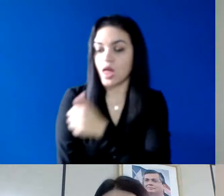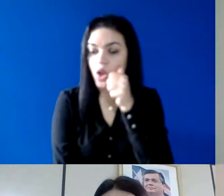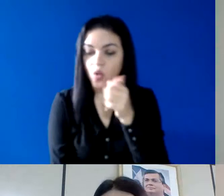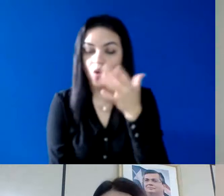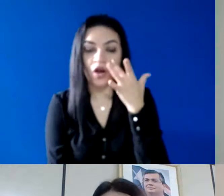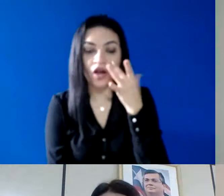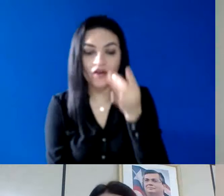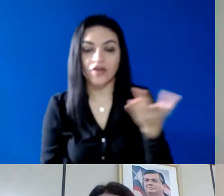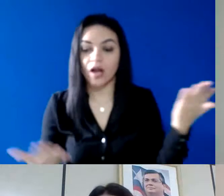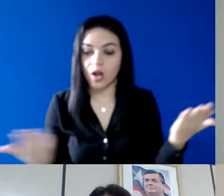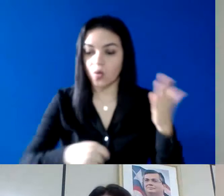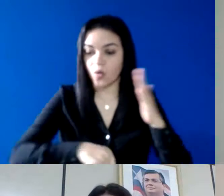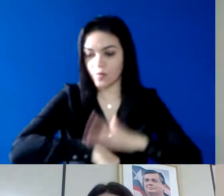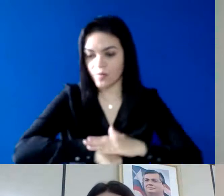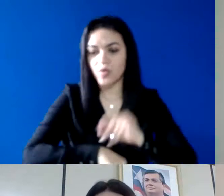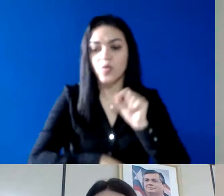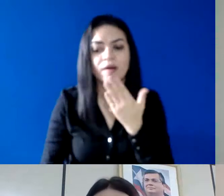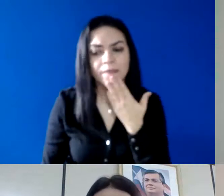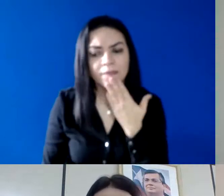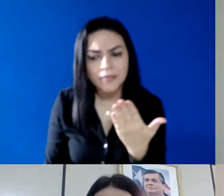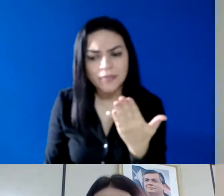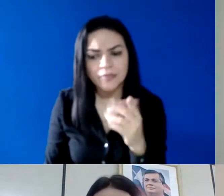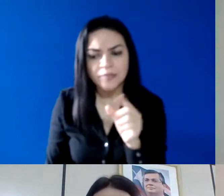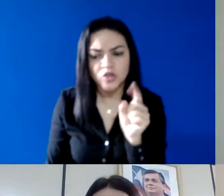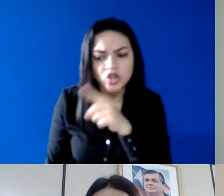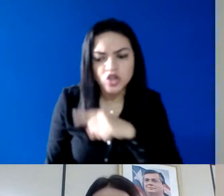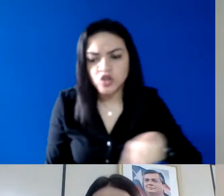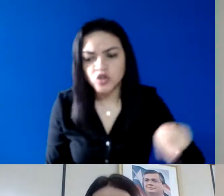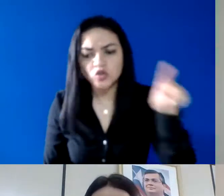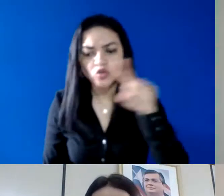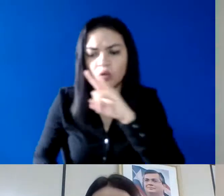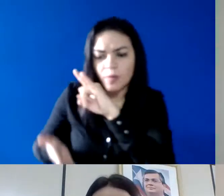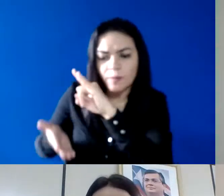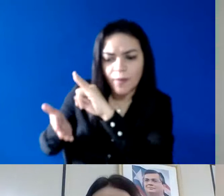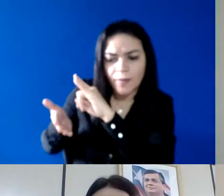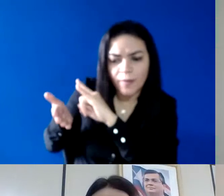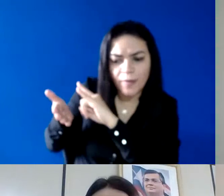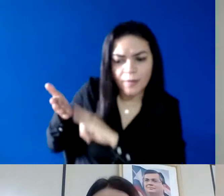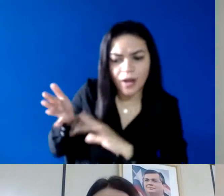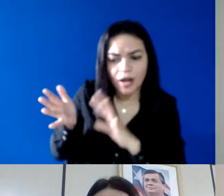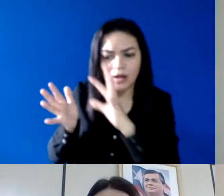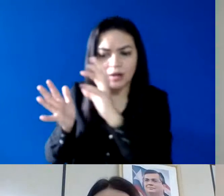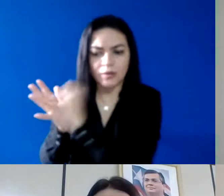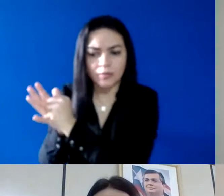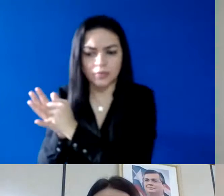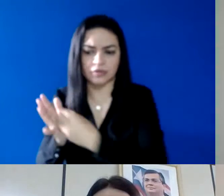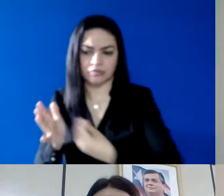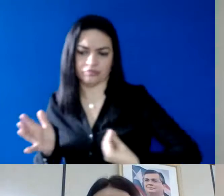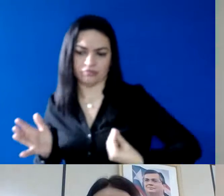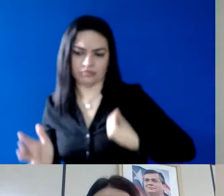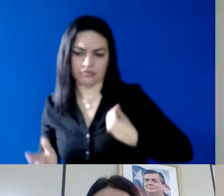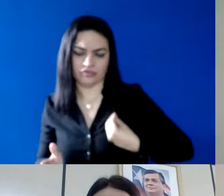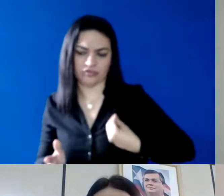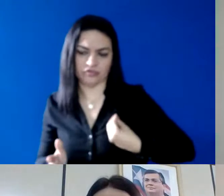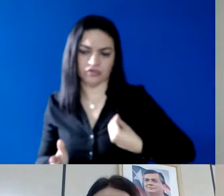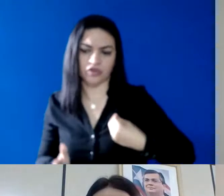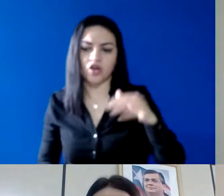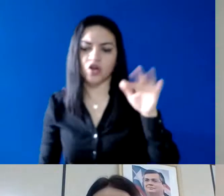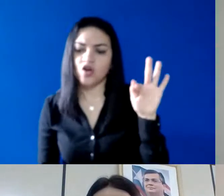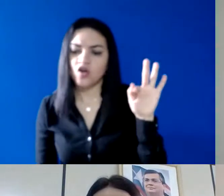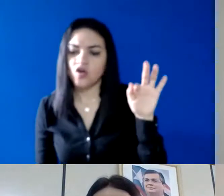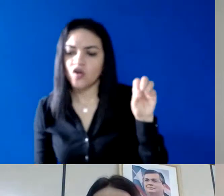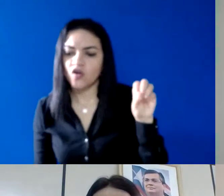momento, que é pedir que todos preencham o formulário para registro de presença. O formulário está logo abaixo